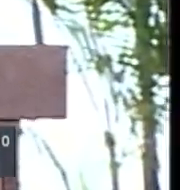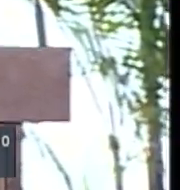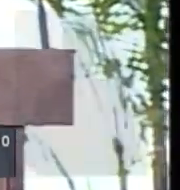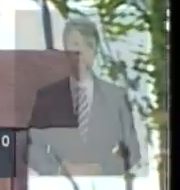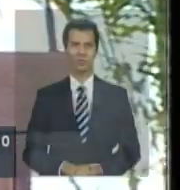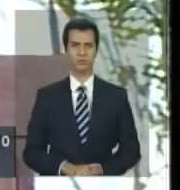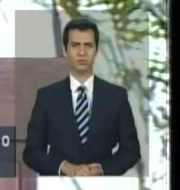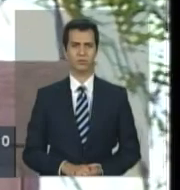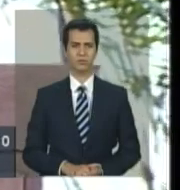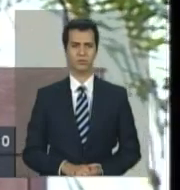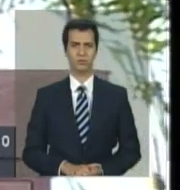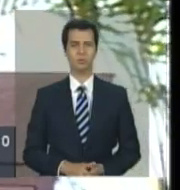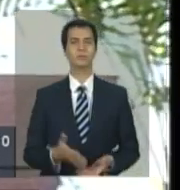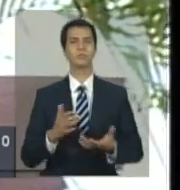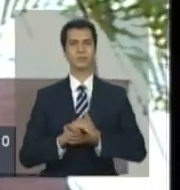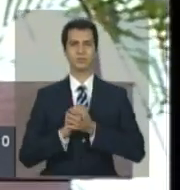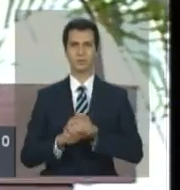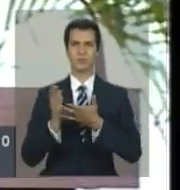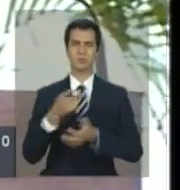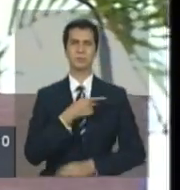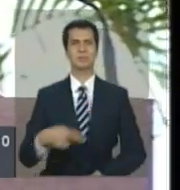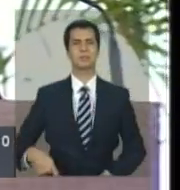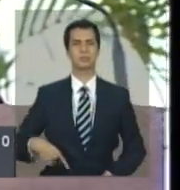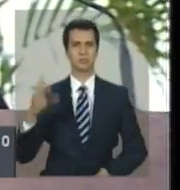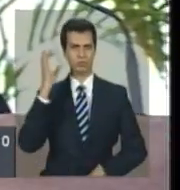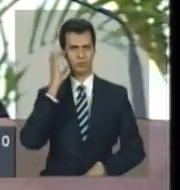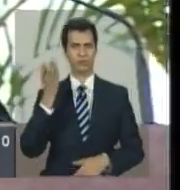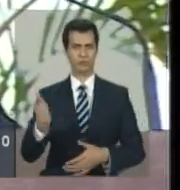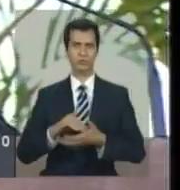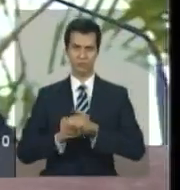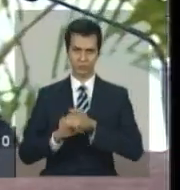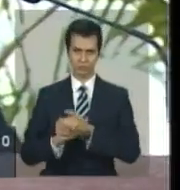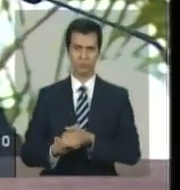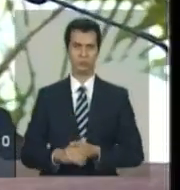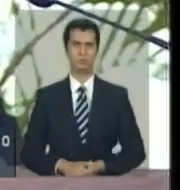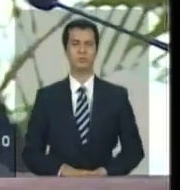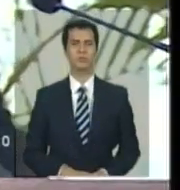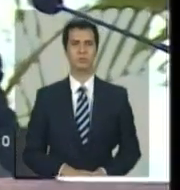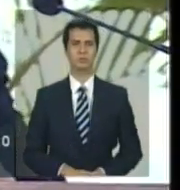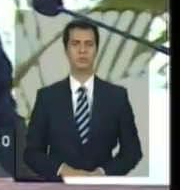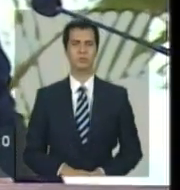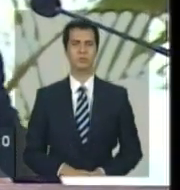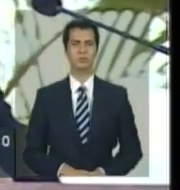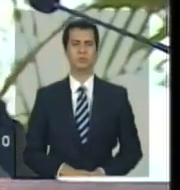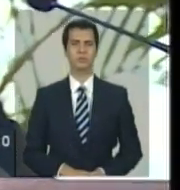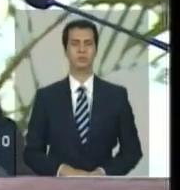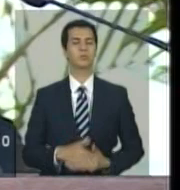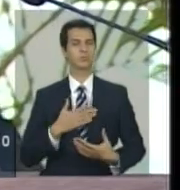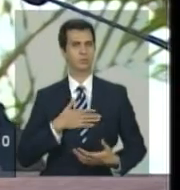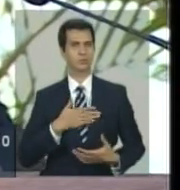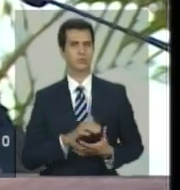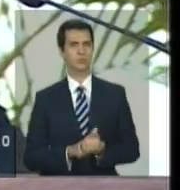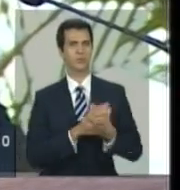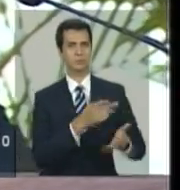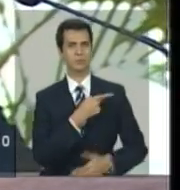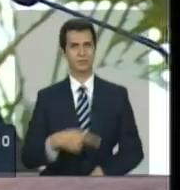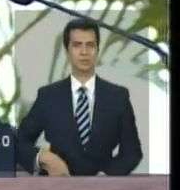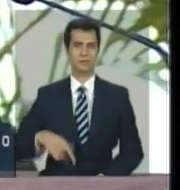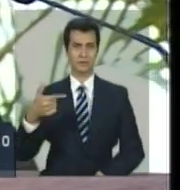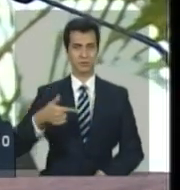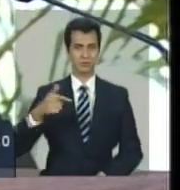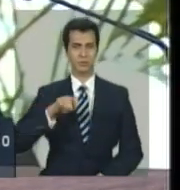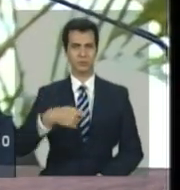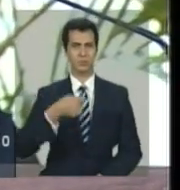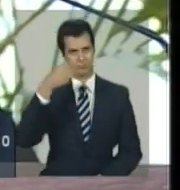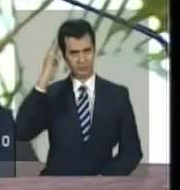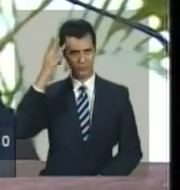Quero saudar a presidenta da República Federativa do Brasil, Dilma Rousseff, o excelentíssimo senhor vice-presidente